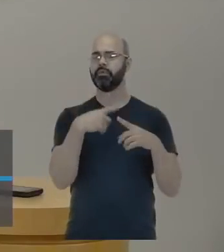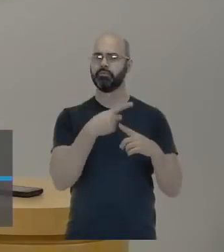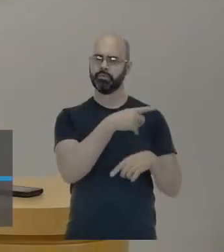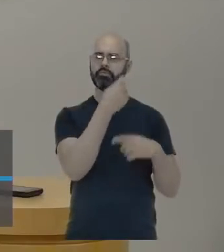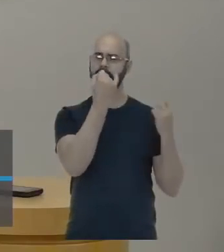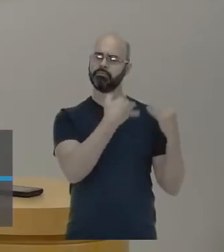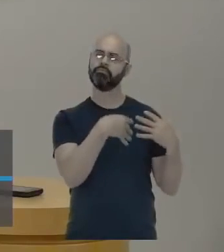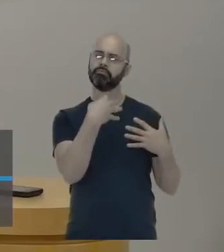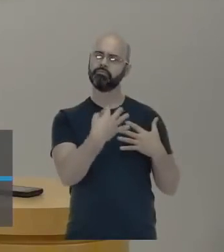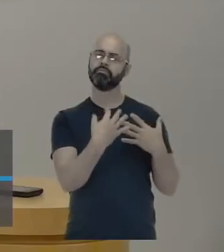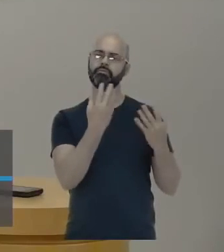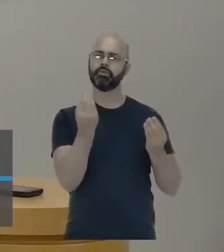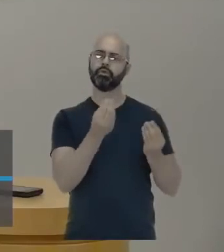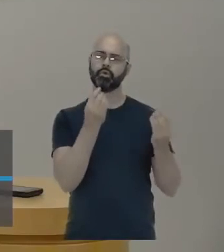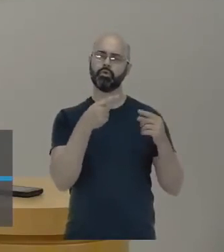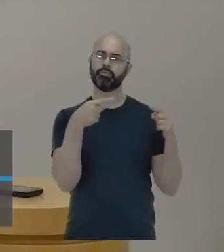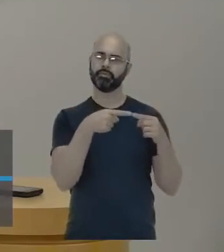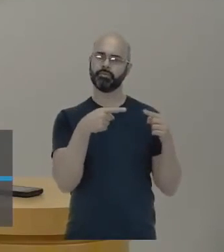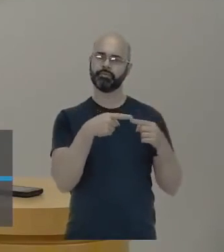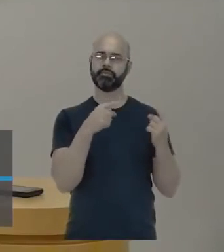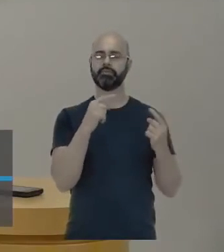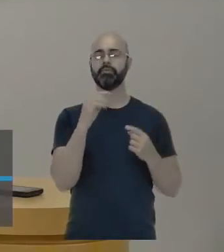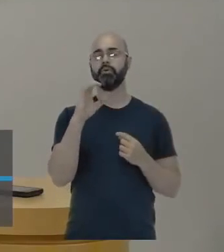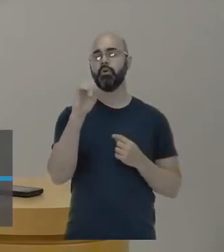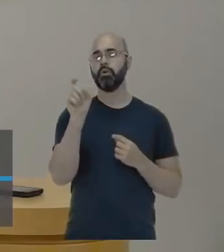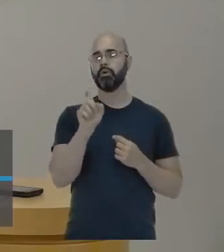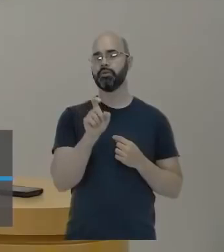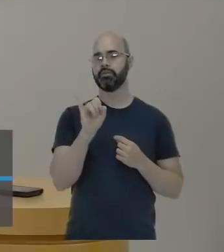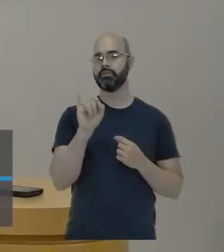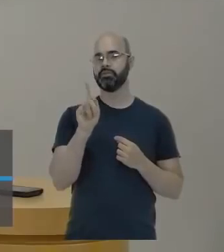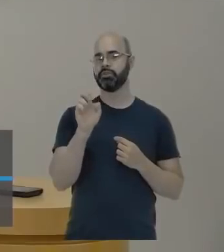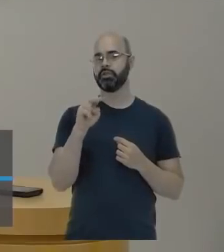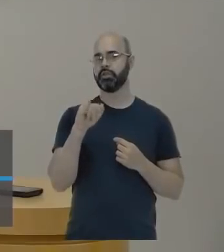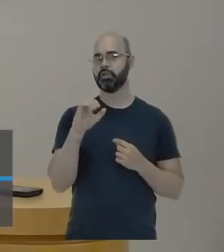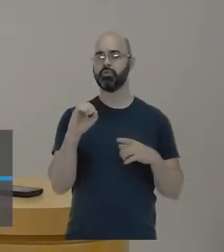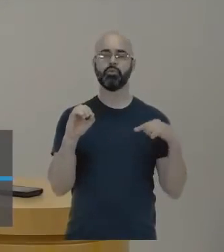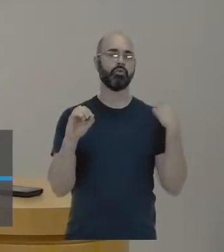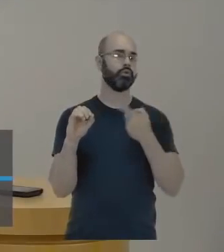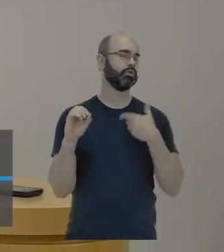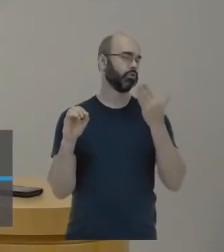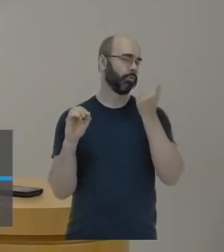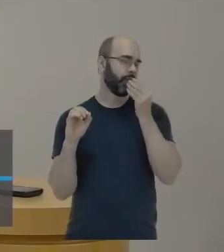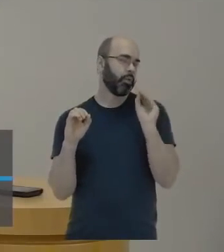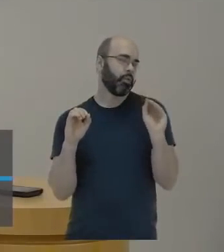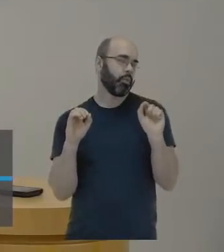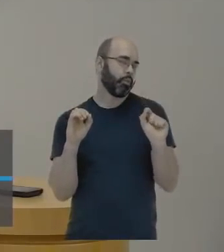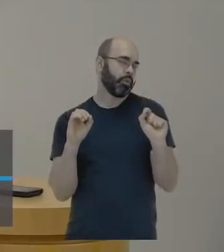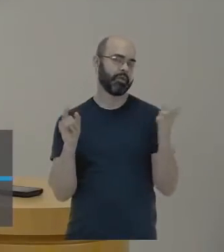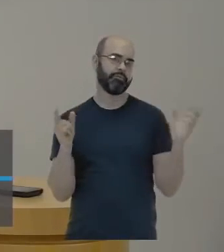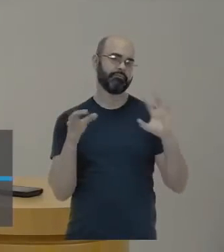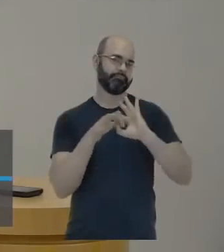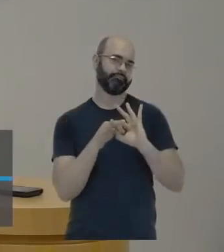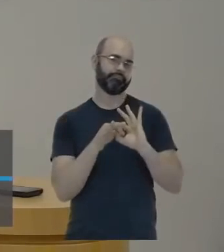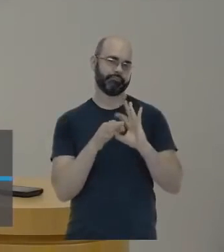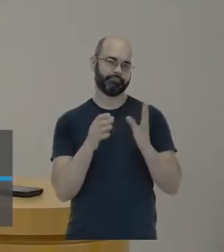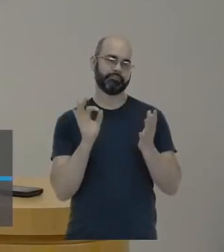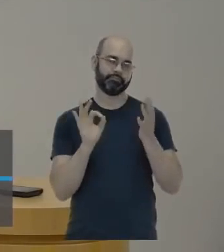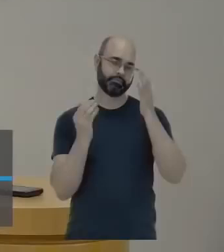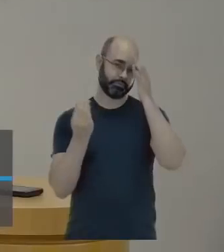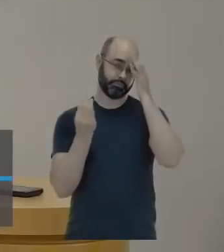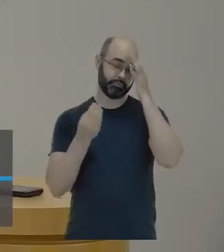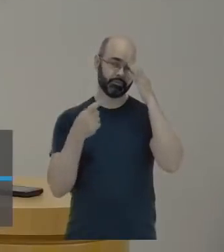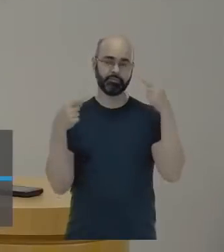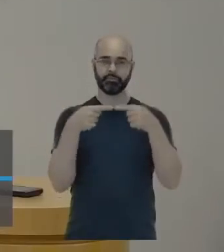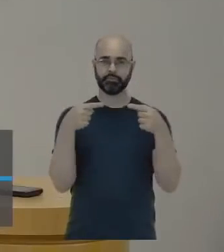aí do oxigênio que a gente respira com o que a gente se alimenta. Né? Então tem que passar pelo sistema digestório